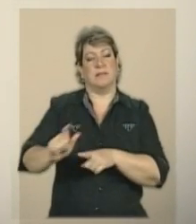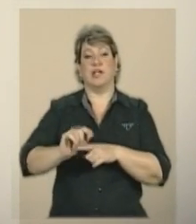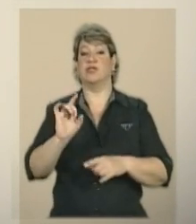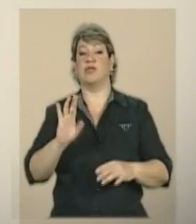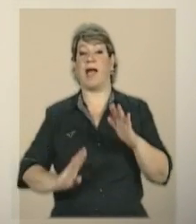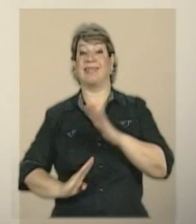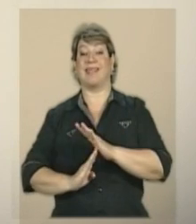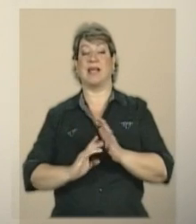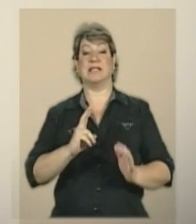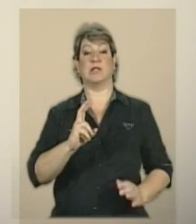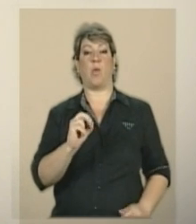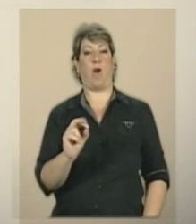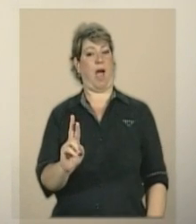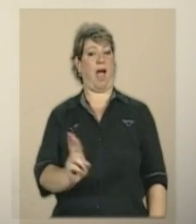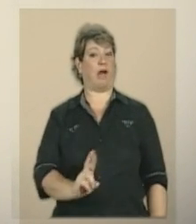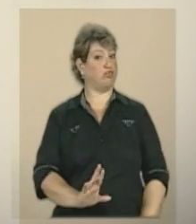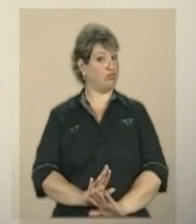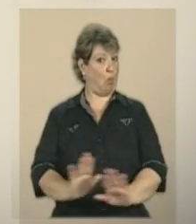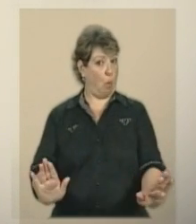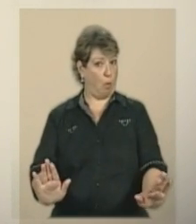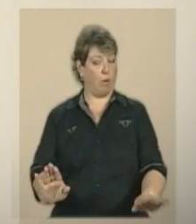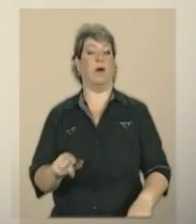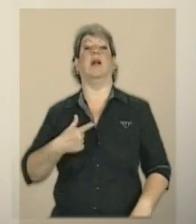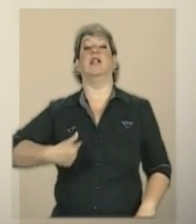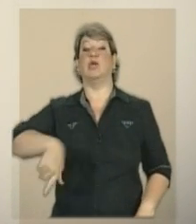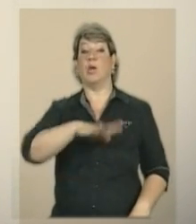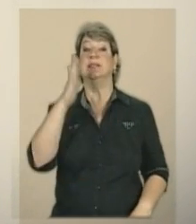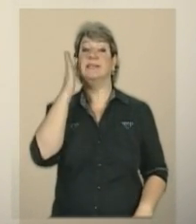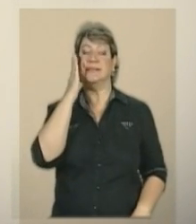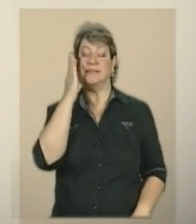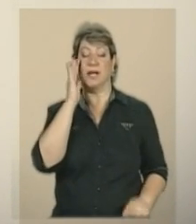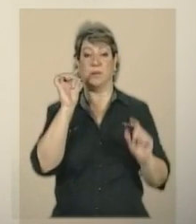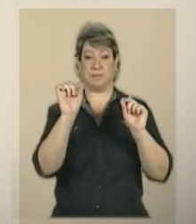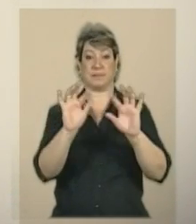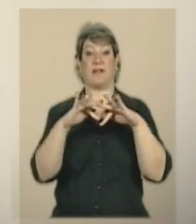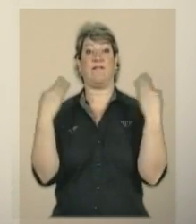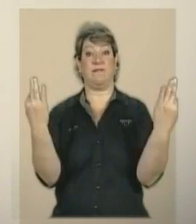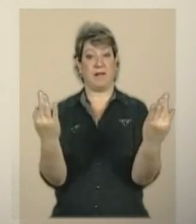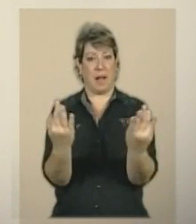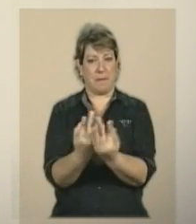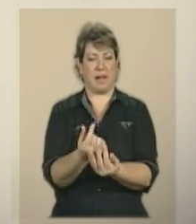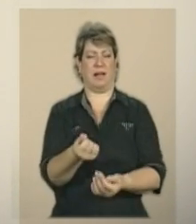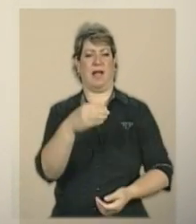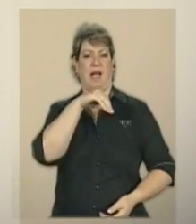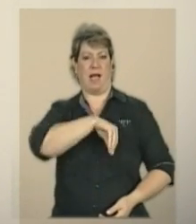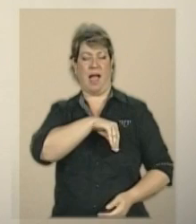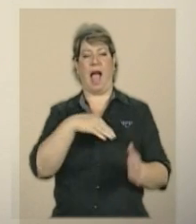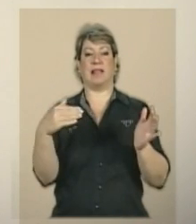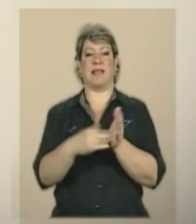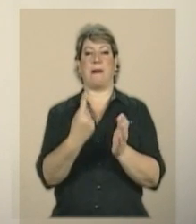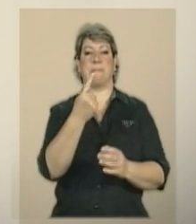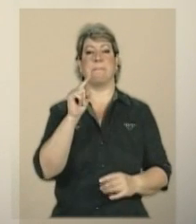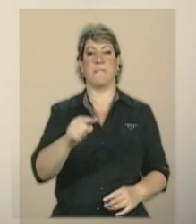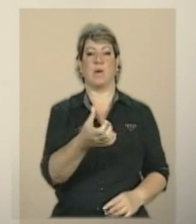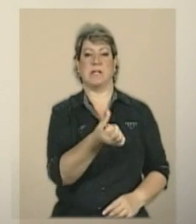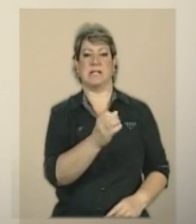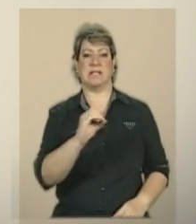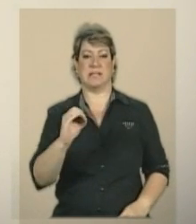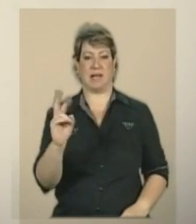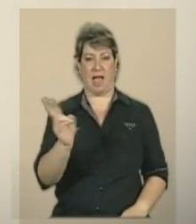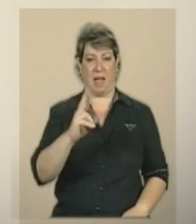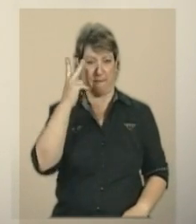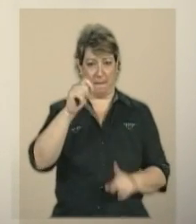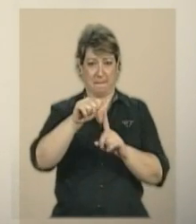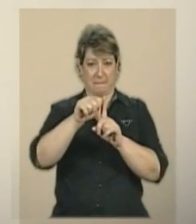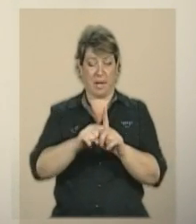até r$ 50 a gente sabe né Luciano que as famílias que ganham até R 1.600 por mês só